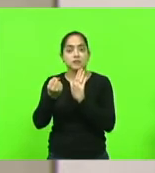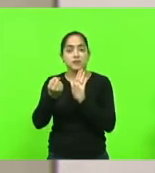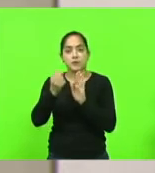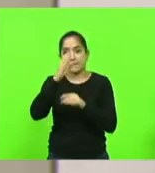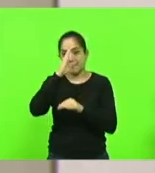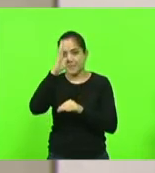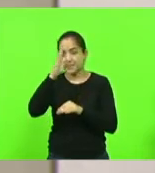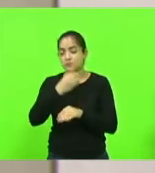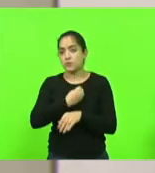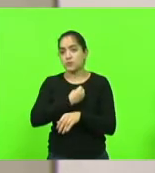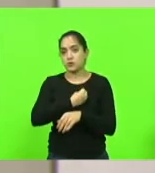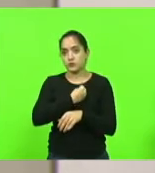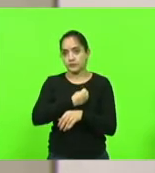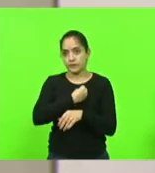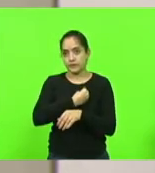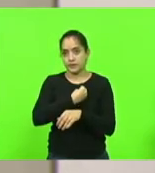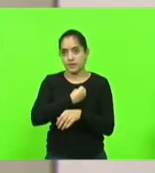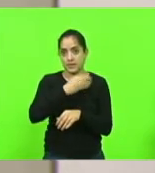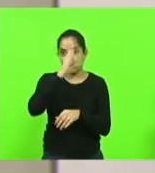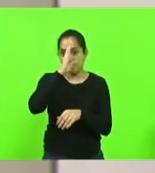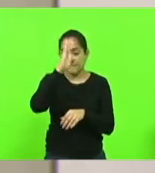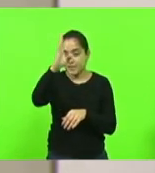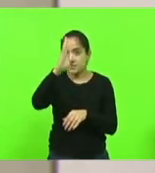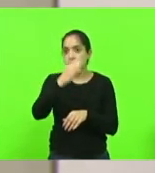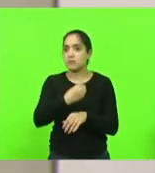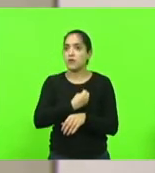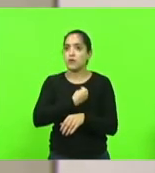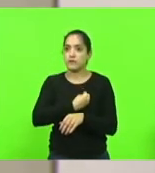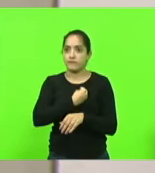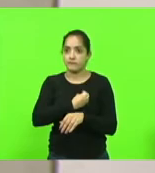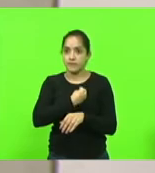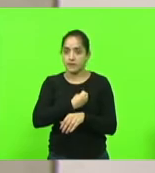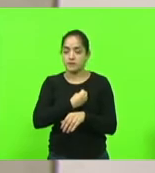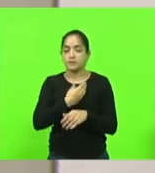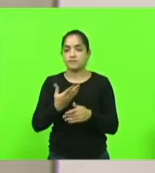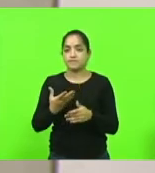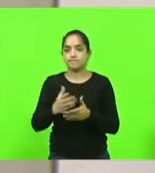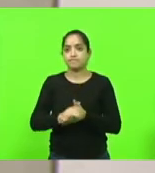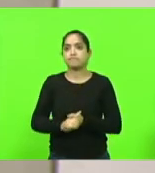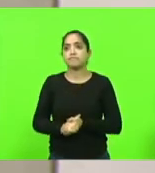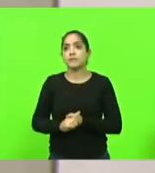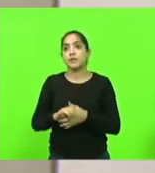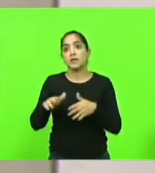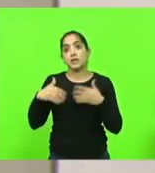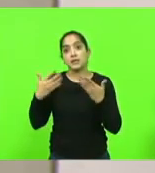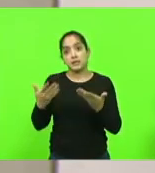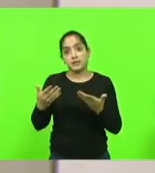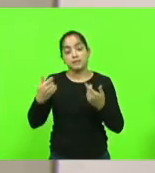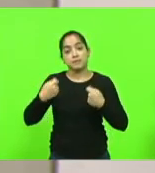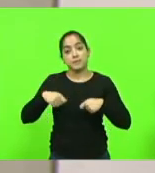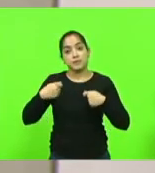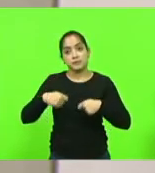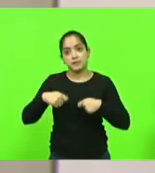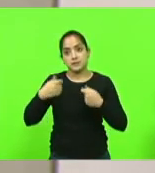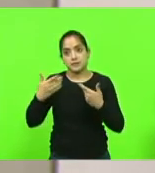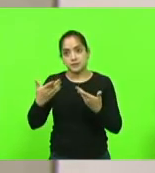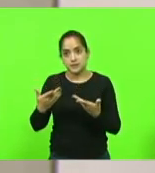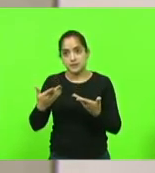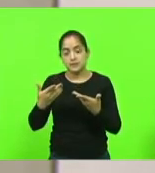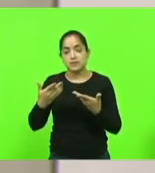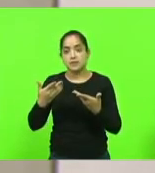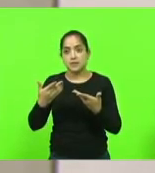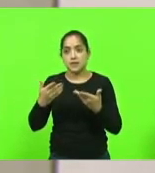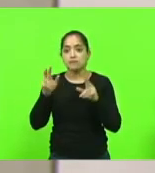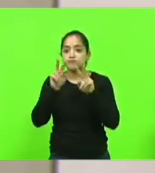vidas, porque a preferência nesse momento é vida, é patrimônio. E aí nós precisamos, evidentemente, ter o olhar